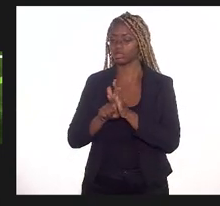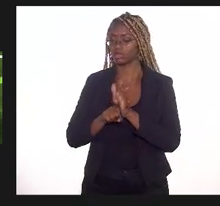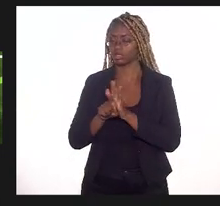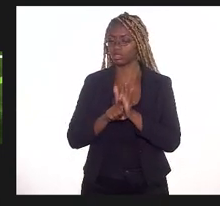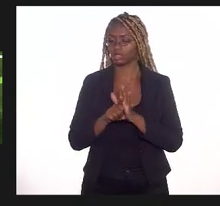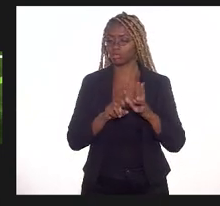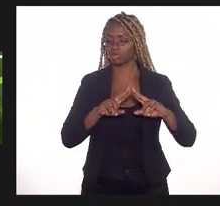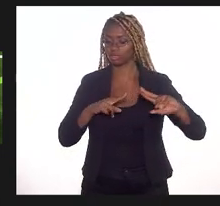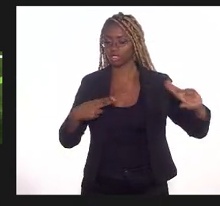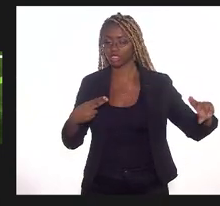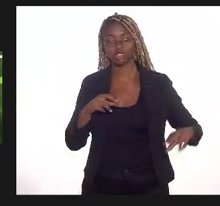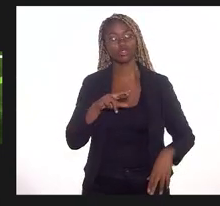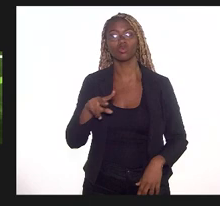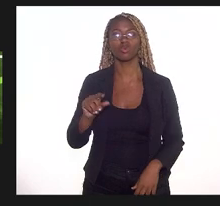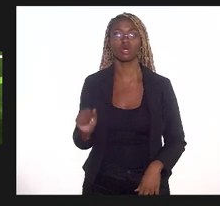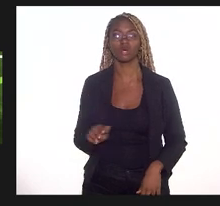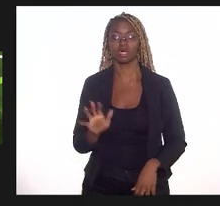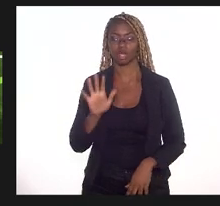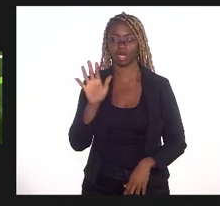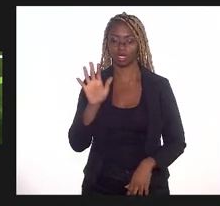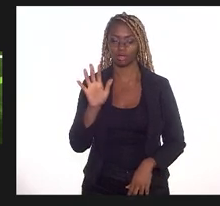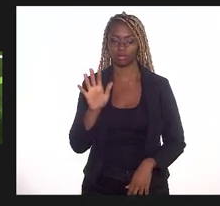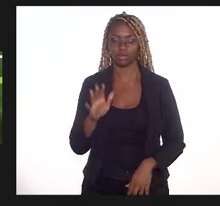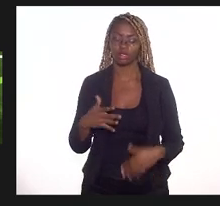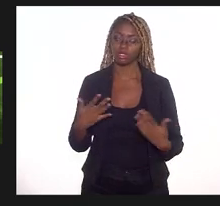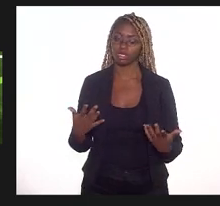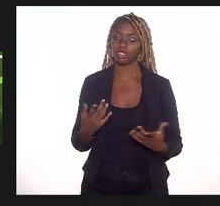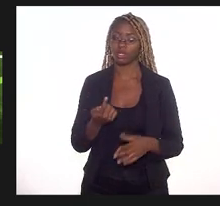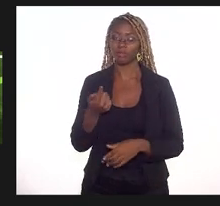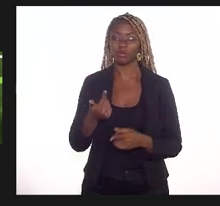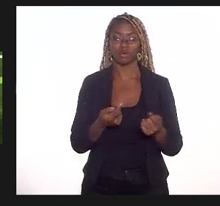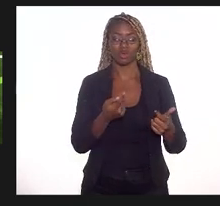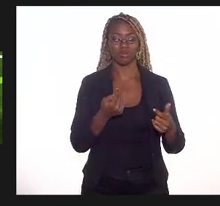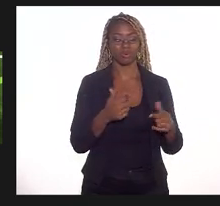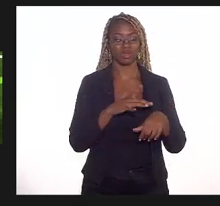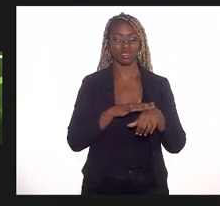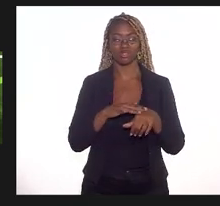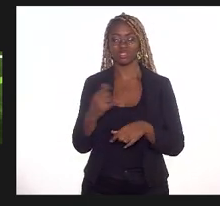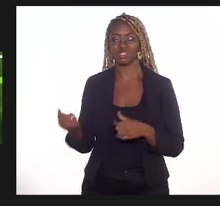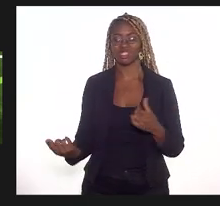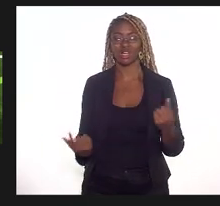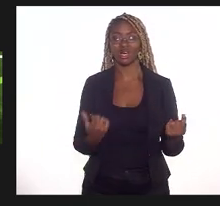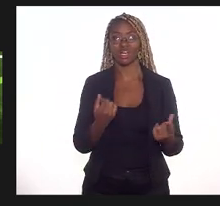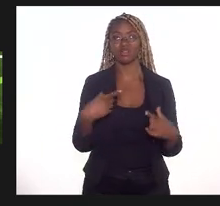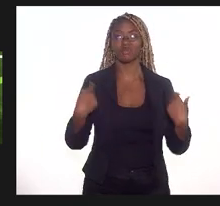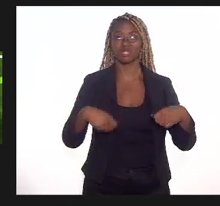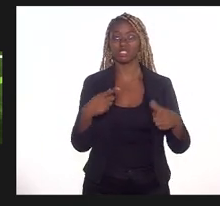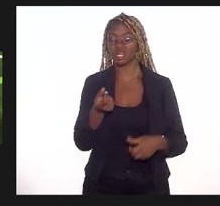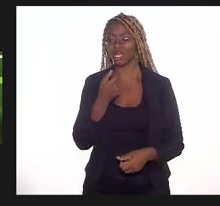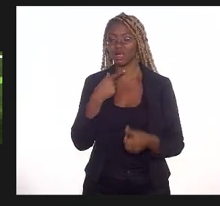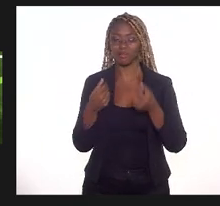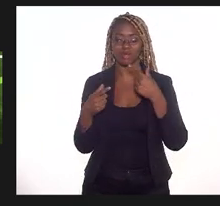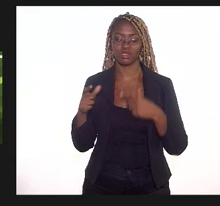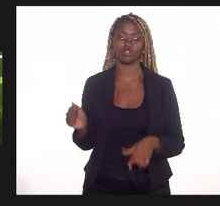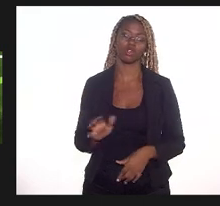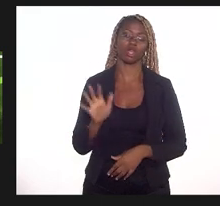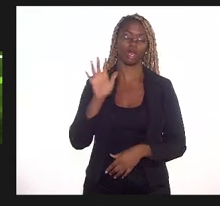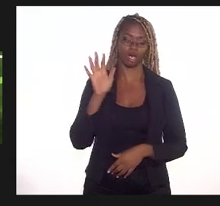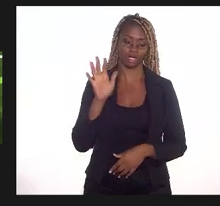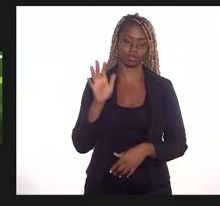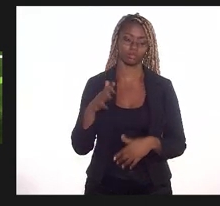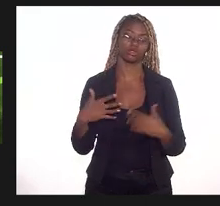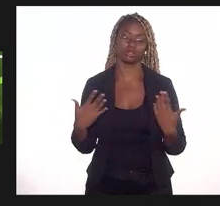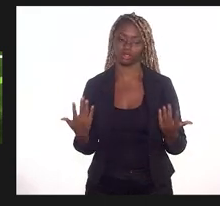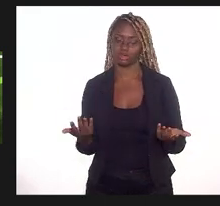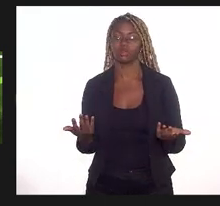tão caro. E existem pouquíssimas doenças raras que demandam medicamentos de alto custo, né?